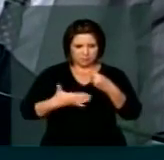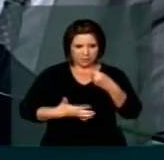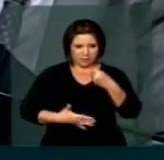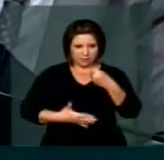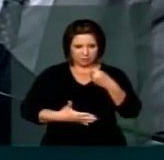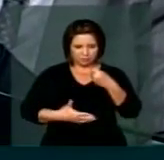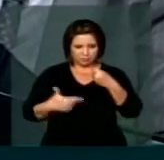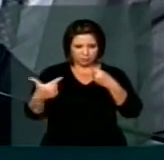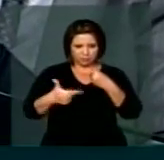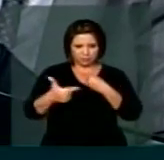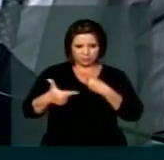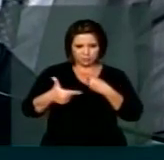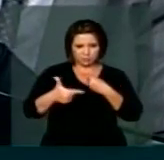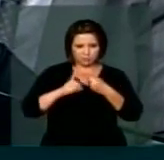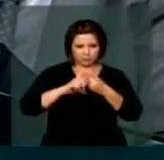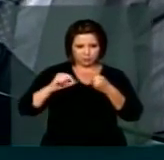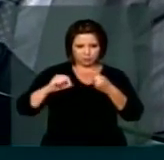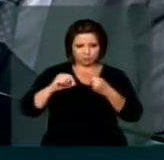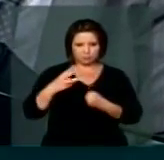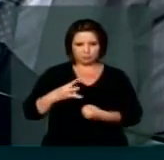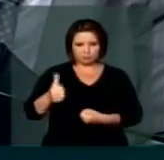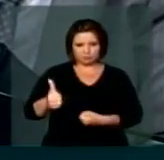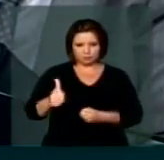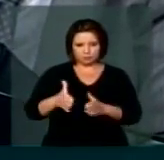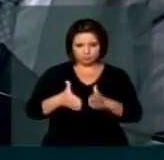do artigo 31, por favor?